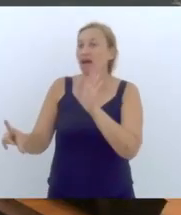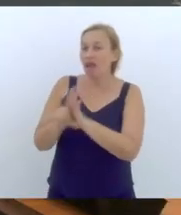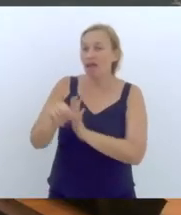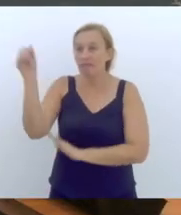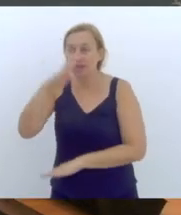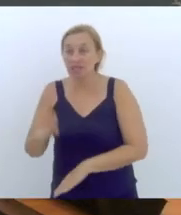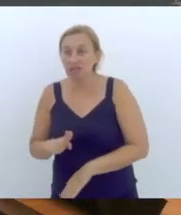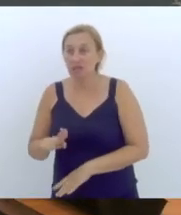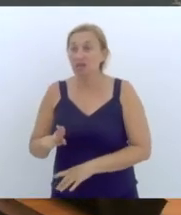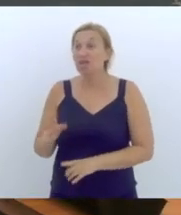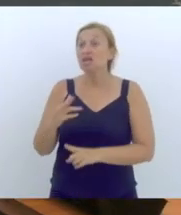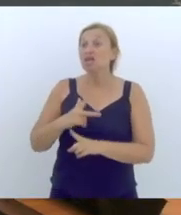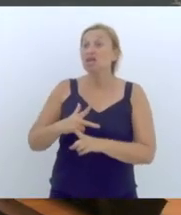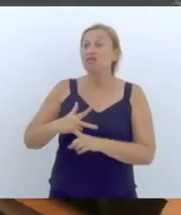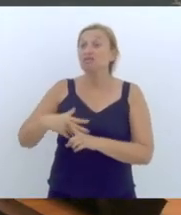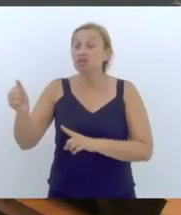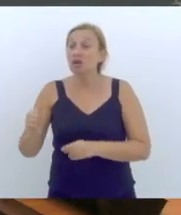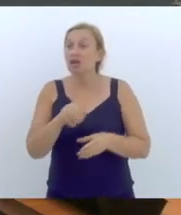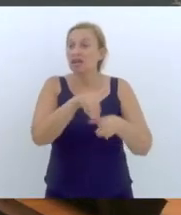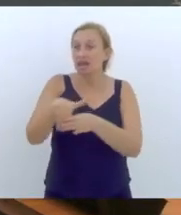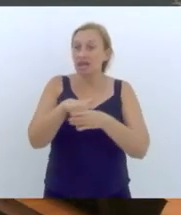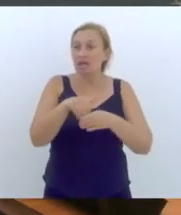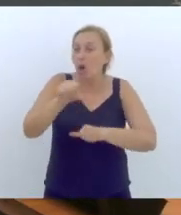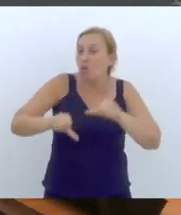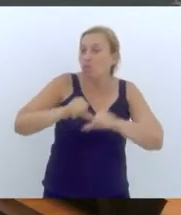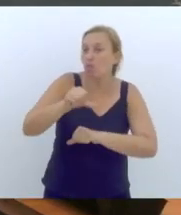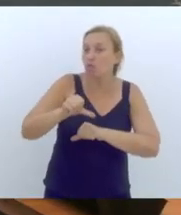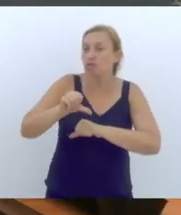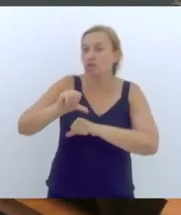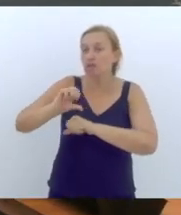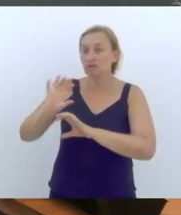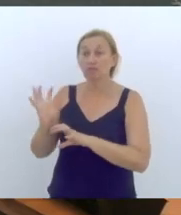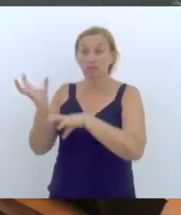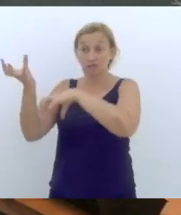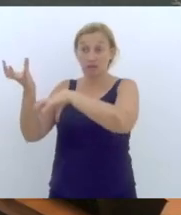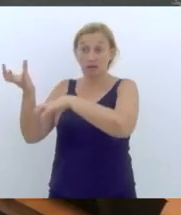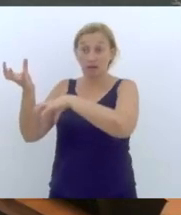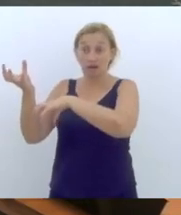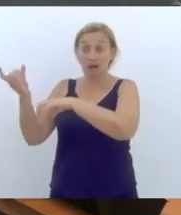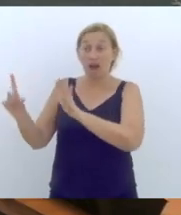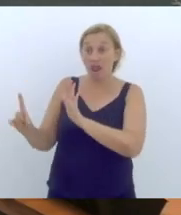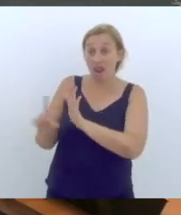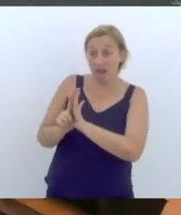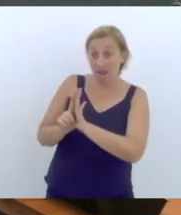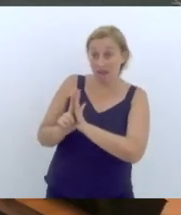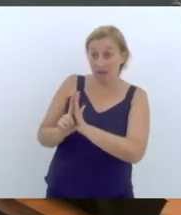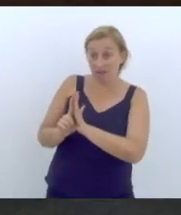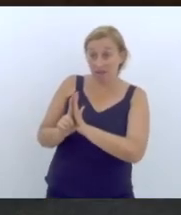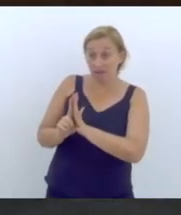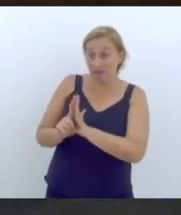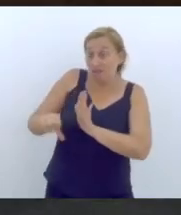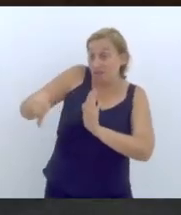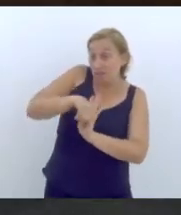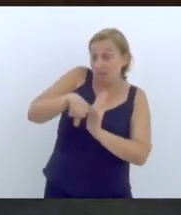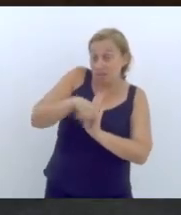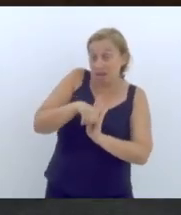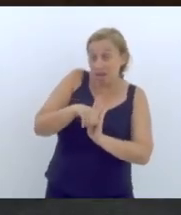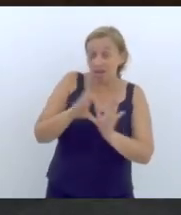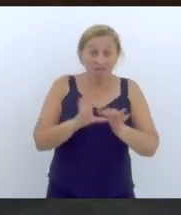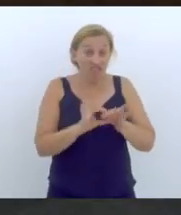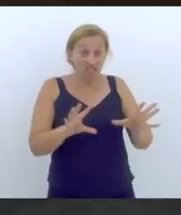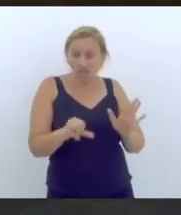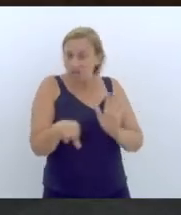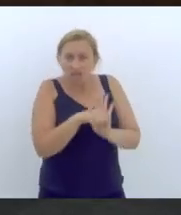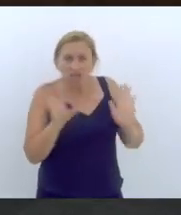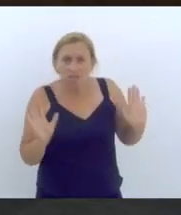brasileira. Ganha a eleição, muda no Congresso Nacional a legislação vigente no âmbito criminal e aí vai deixar de ser